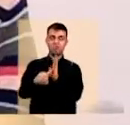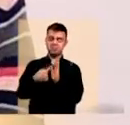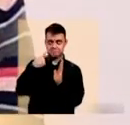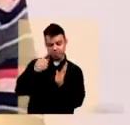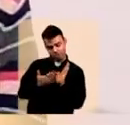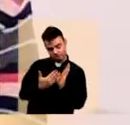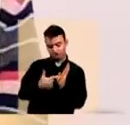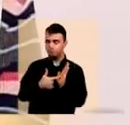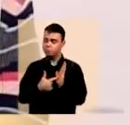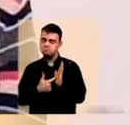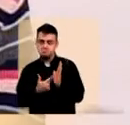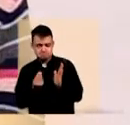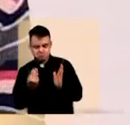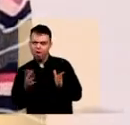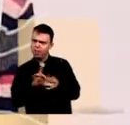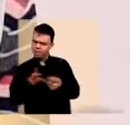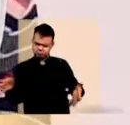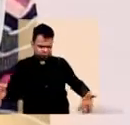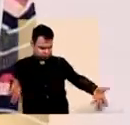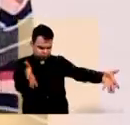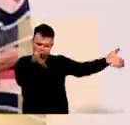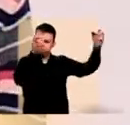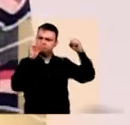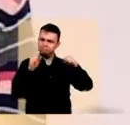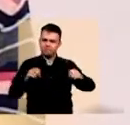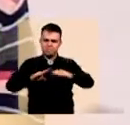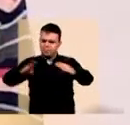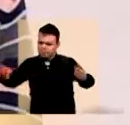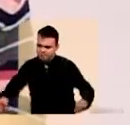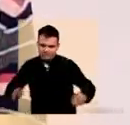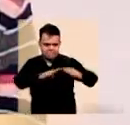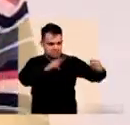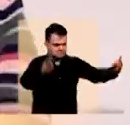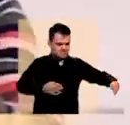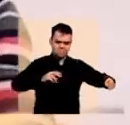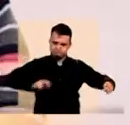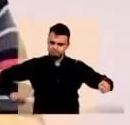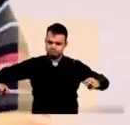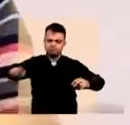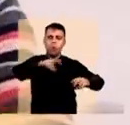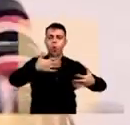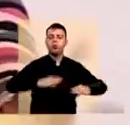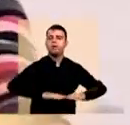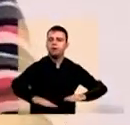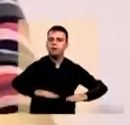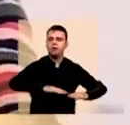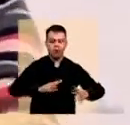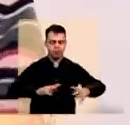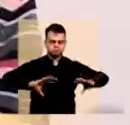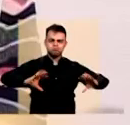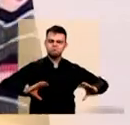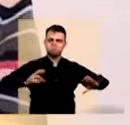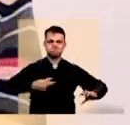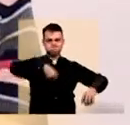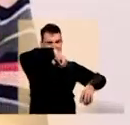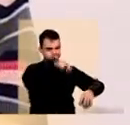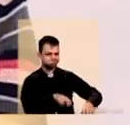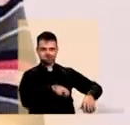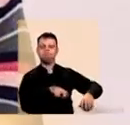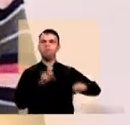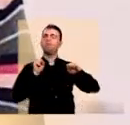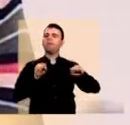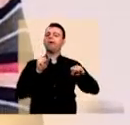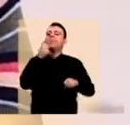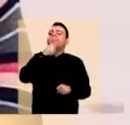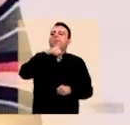mostra, abre, a gente deixa muita vontade. Tem as mesinhas, eles sentam, pode sentar no chão, tem os puffs. Entendeu?